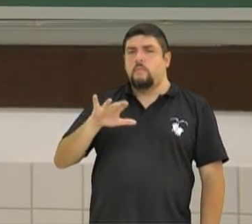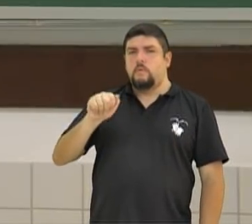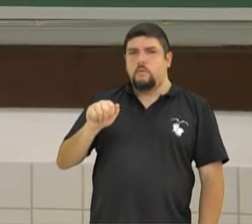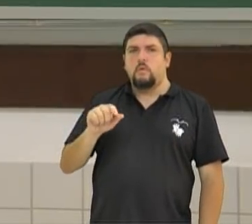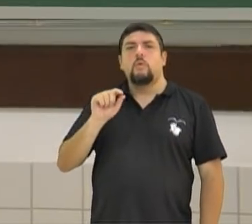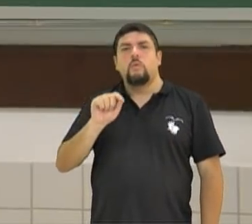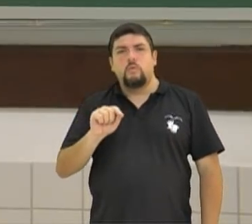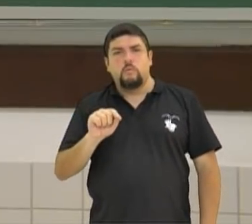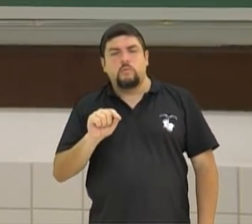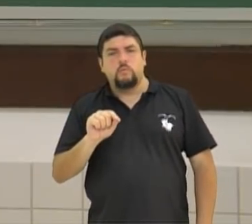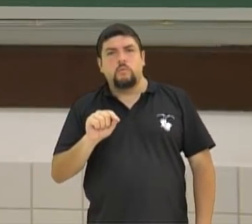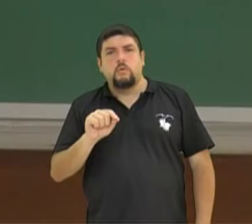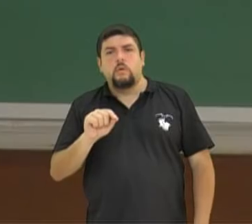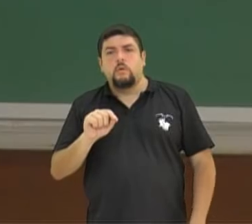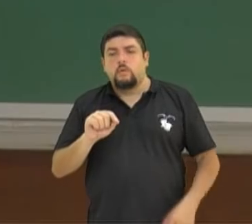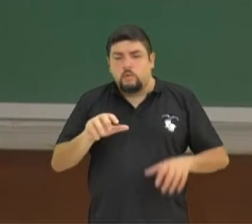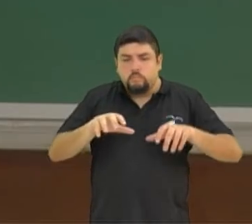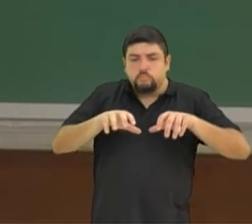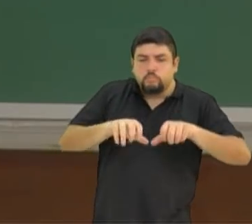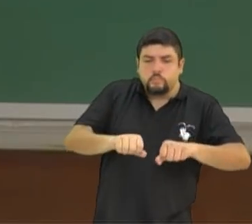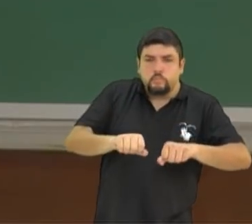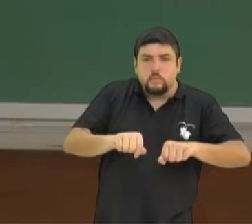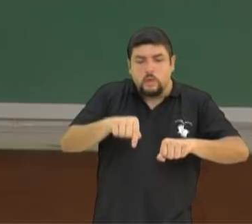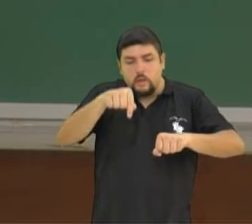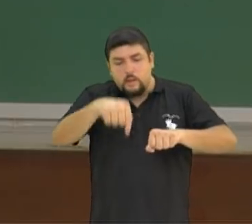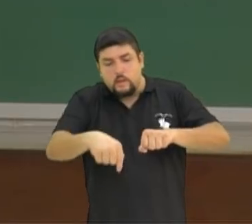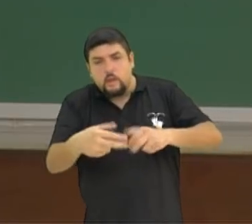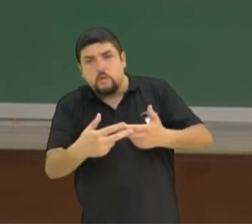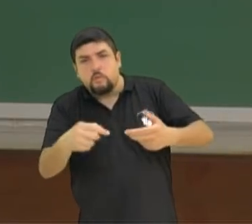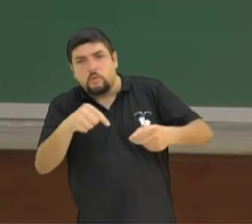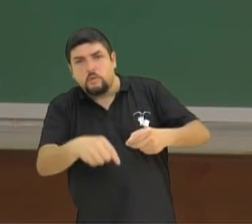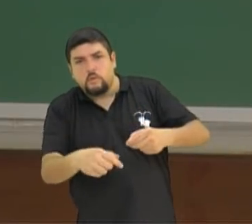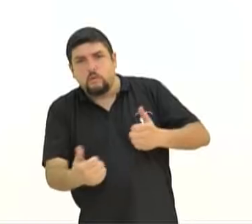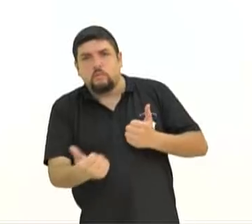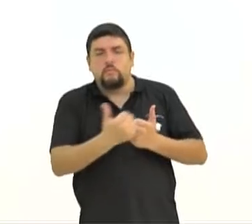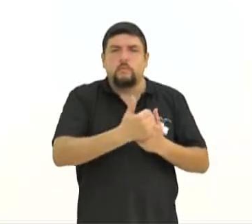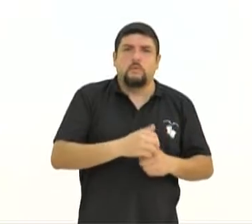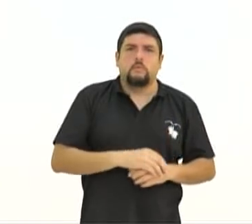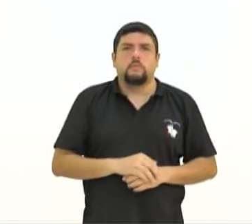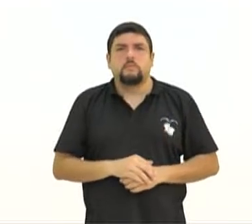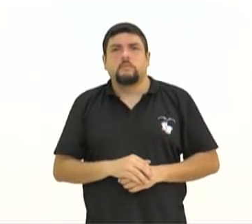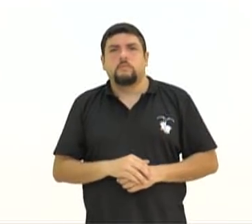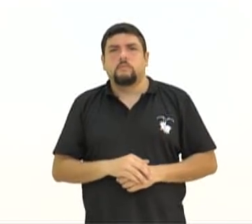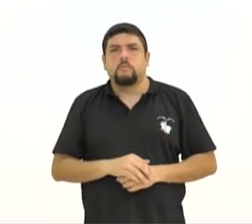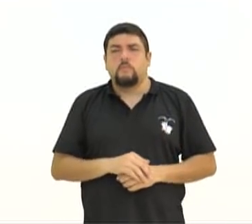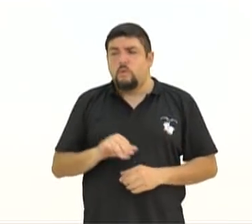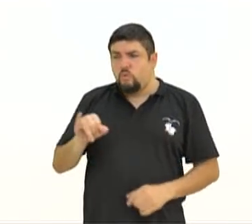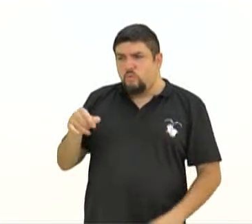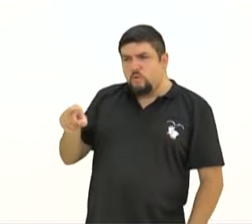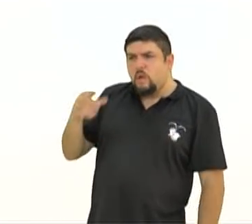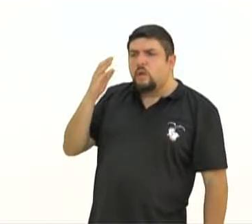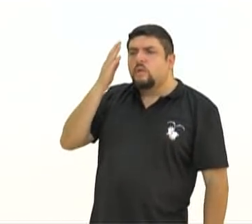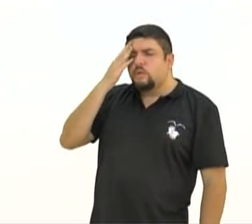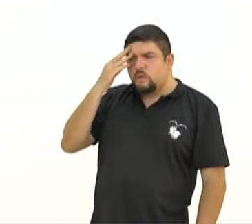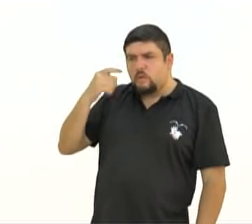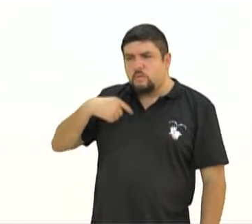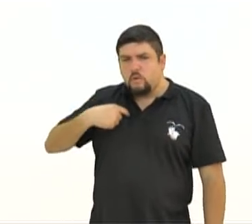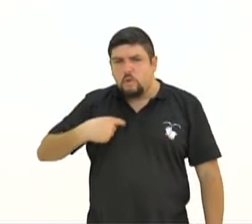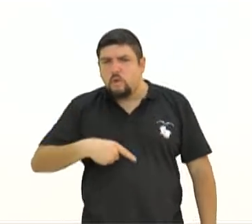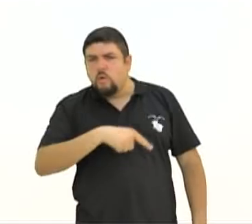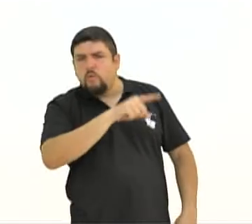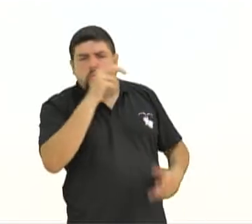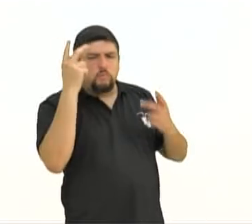possuidor pelo possuído. Então, observem ali o exemplo. João sabe que vou ao cabeleireiro todas as